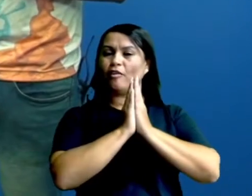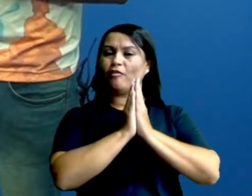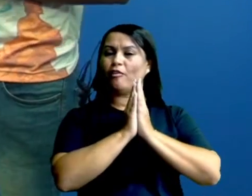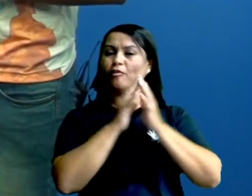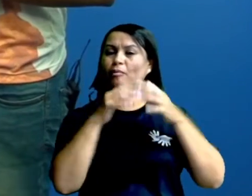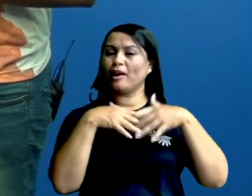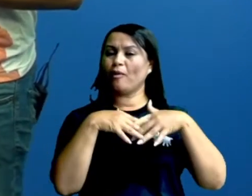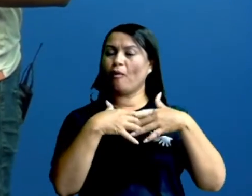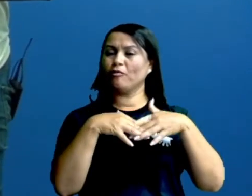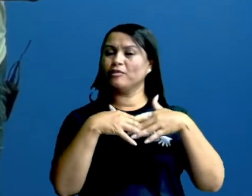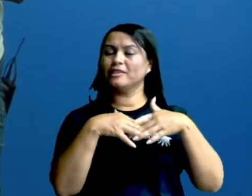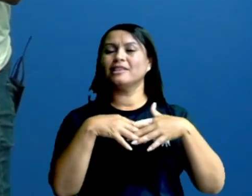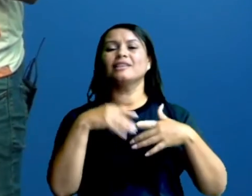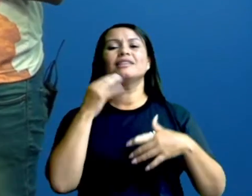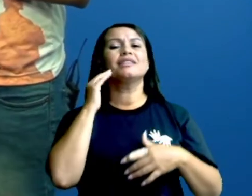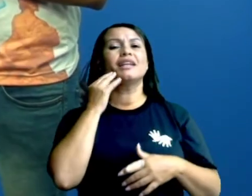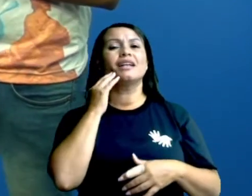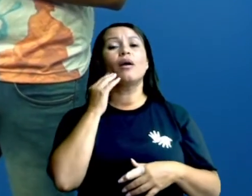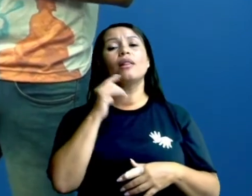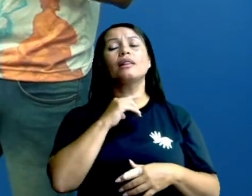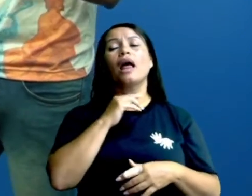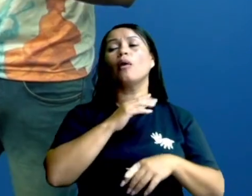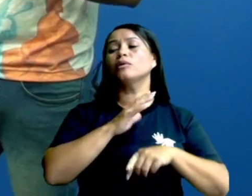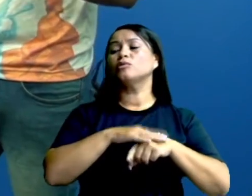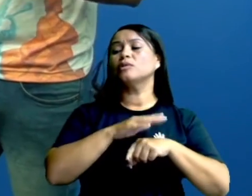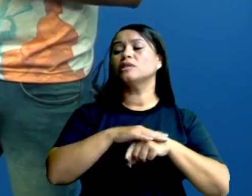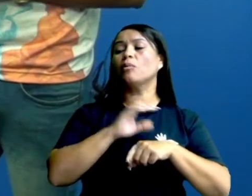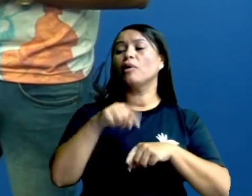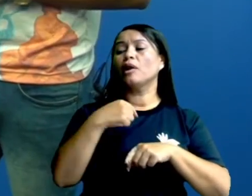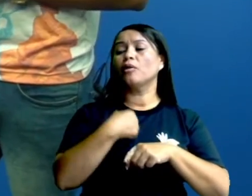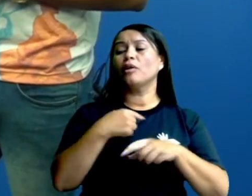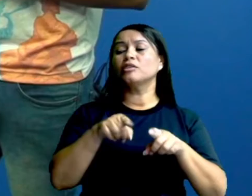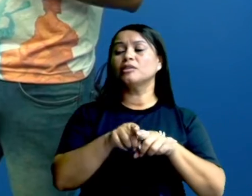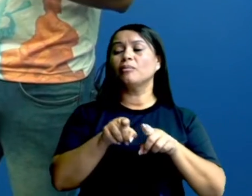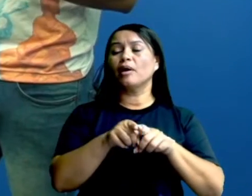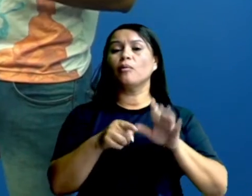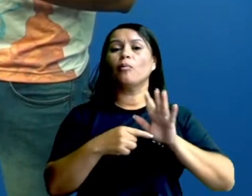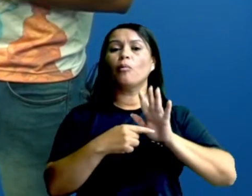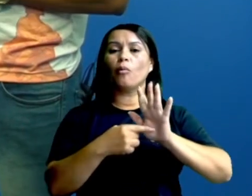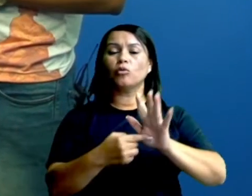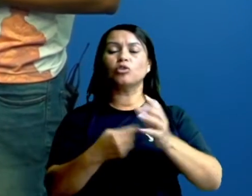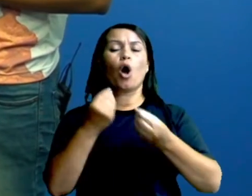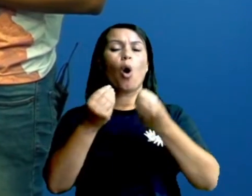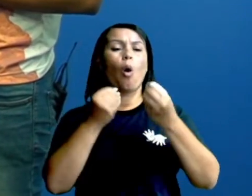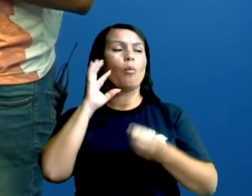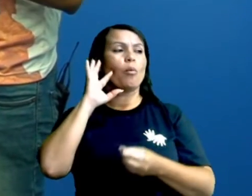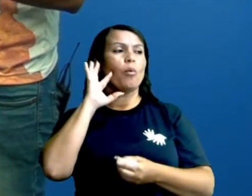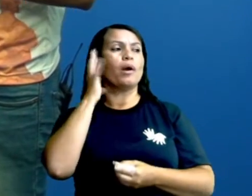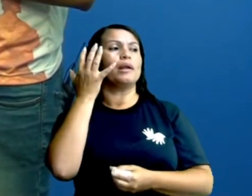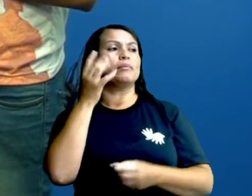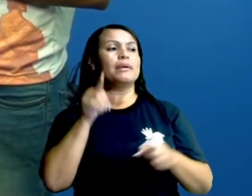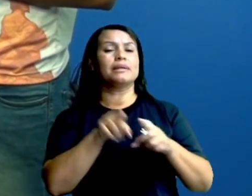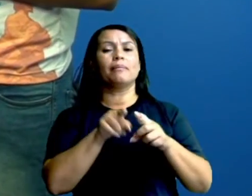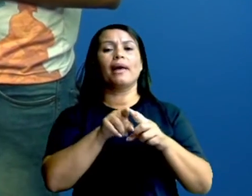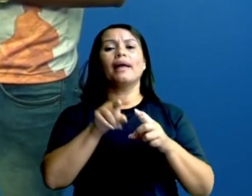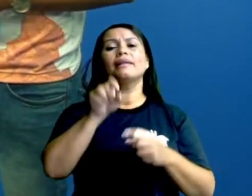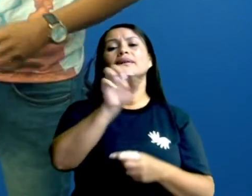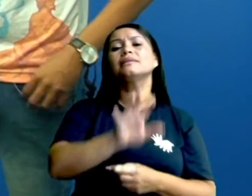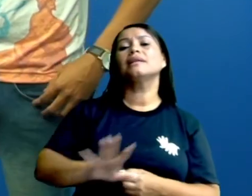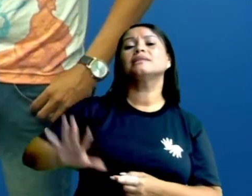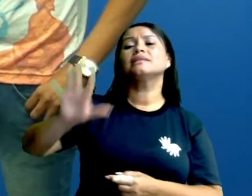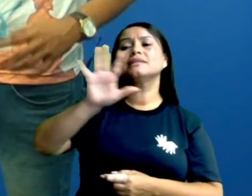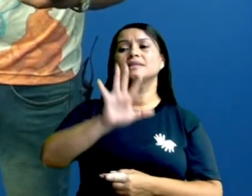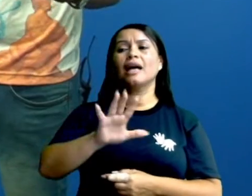confundir, ok? Então, 3 situações aqui para a gente também ilustrar o comportamento do clima, né, nessas áreas aí da